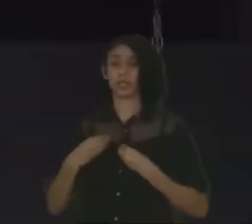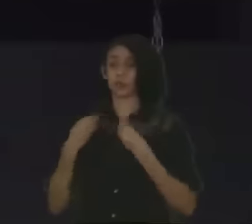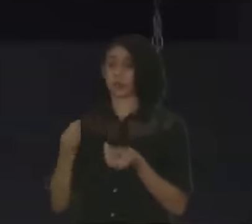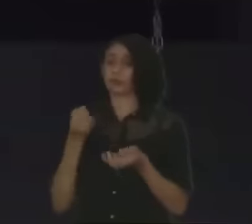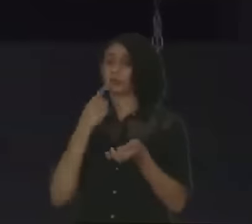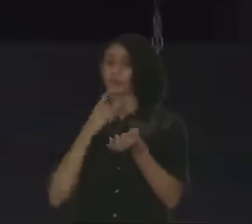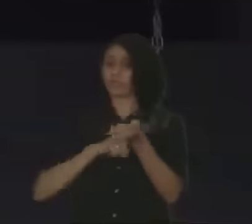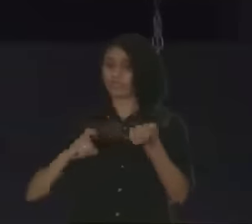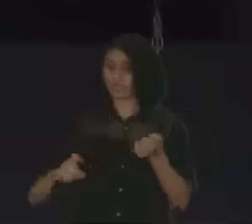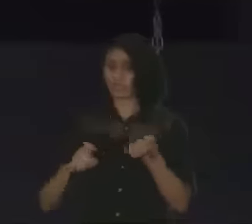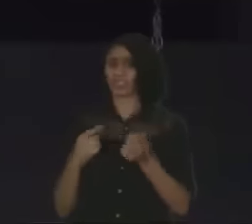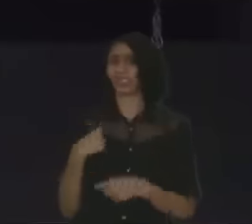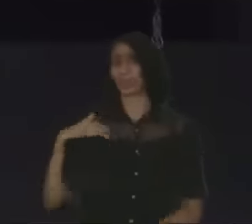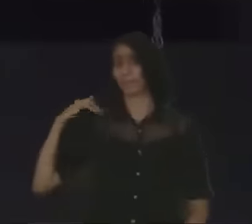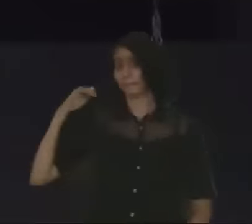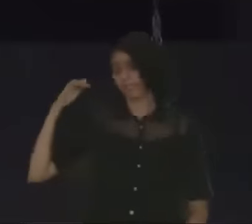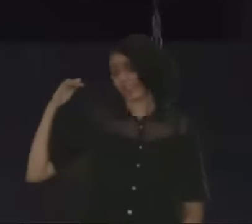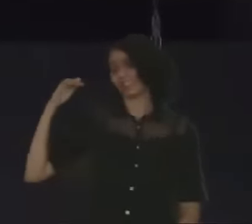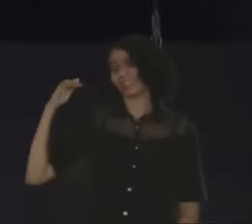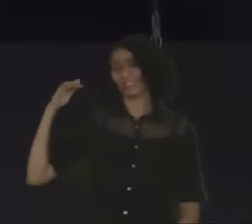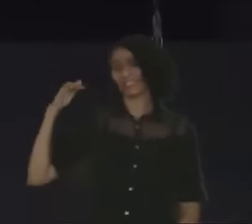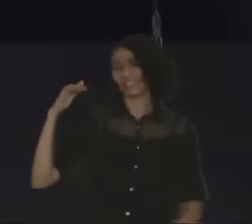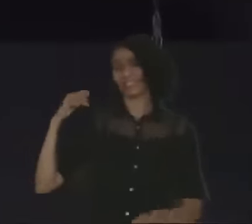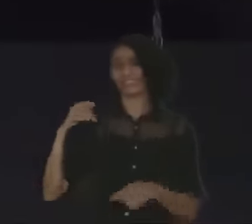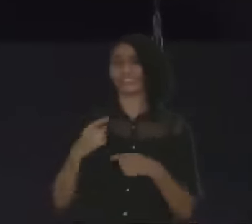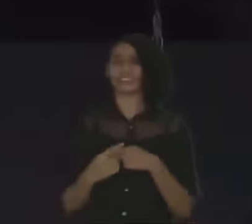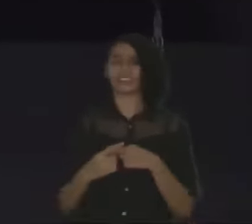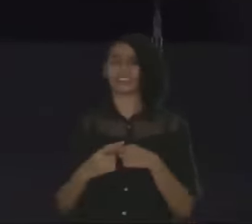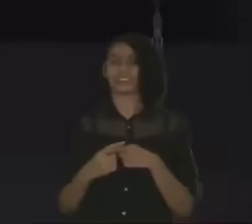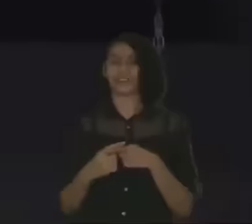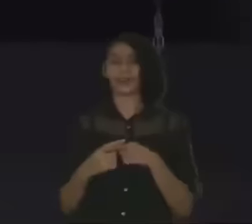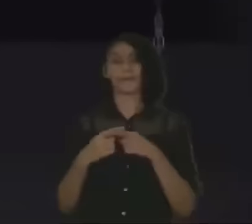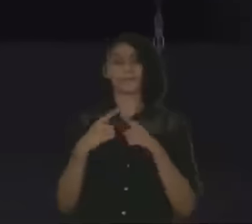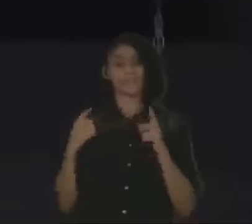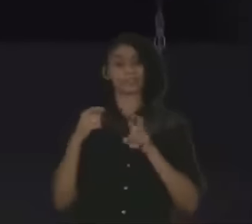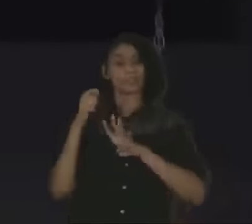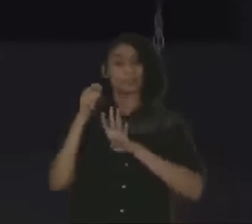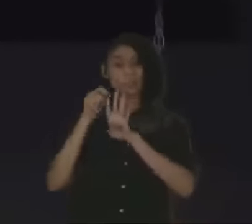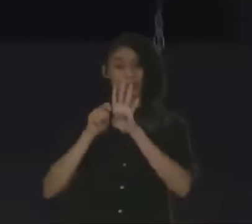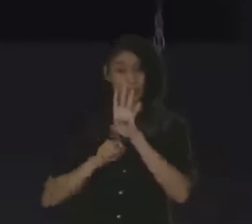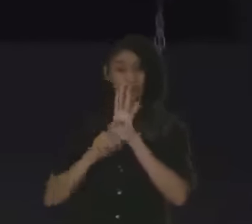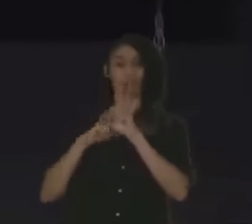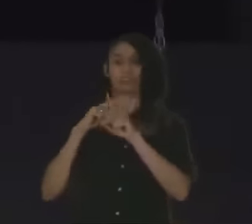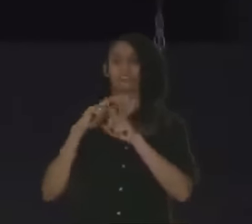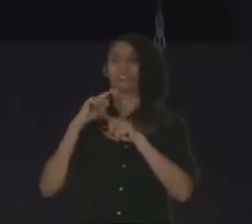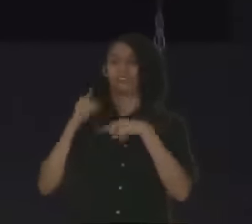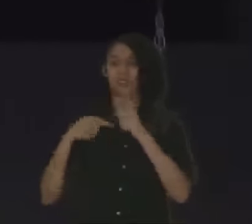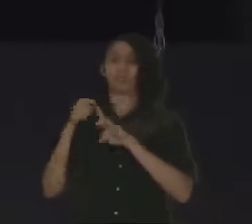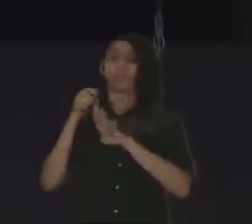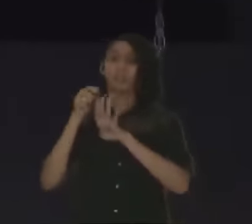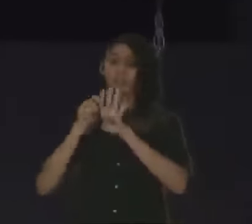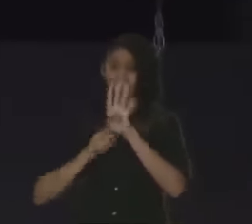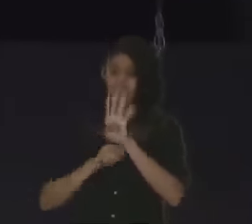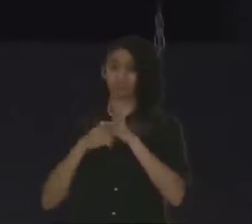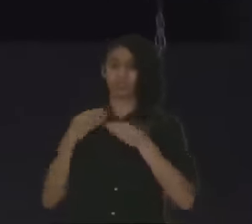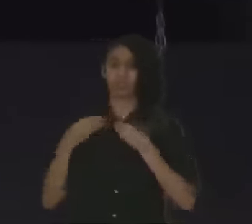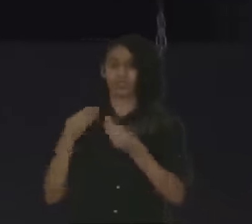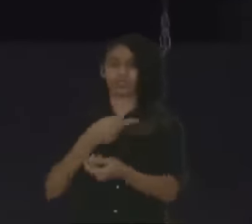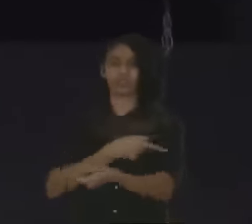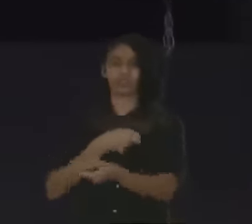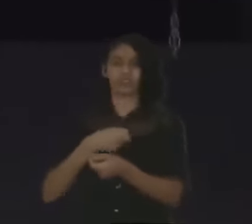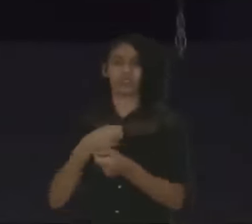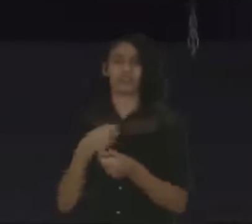desse tamanhinho que eu sou pequenininha mas quatro em quatro meses eu tô lá do ano com exceção se eu tiver com como é que tem